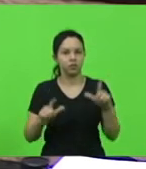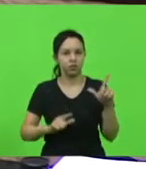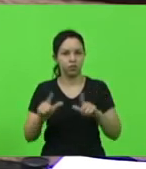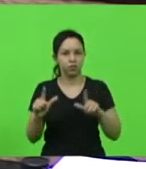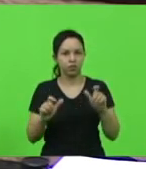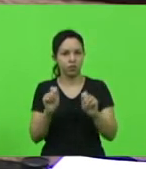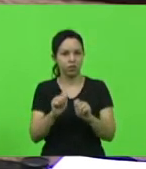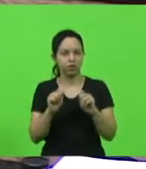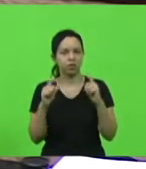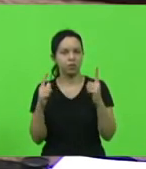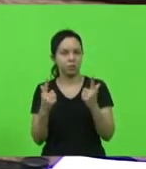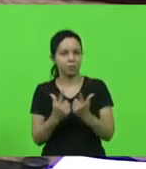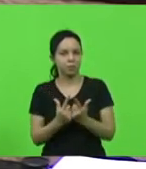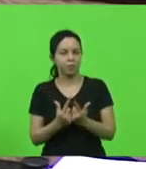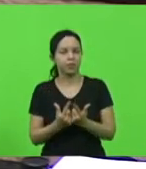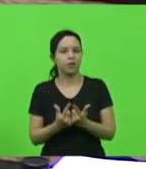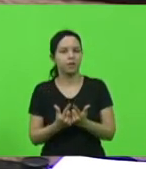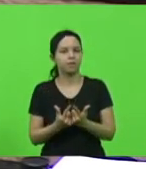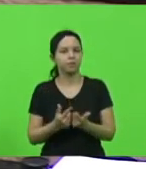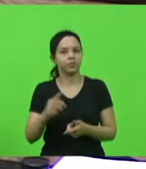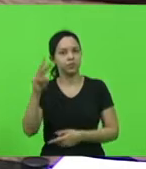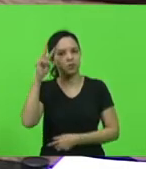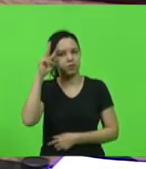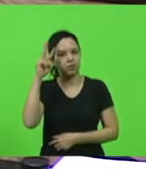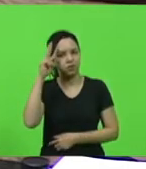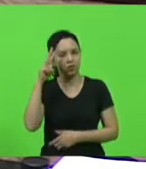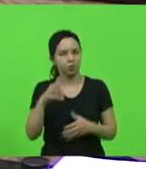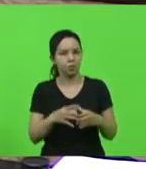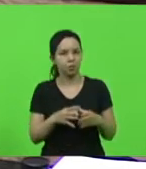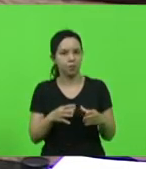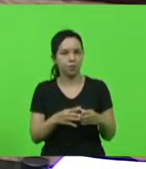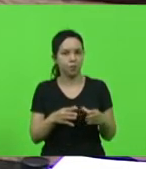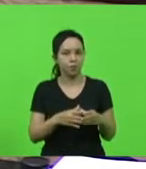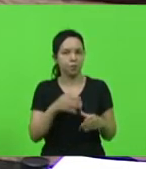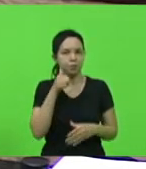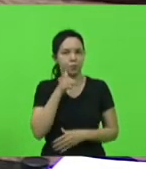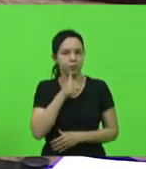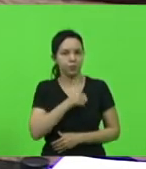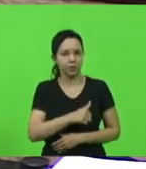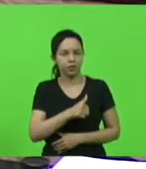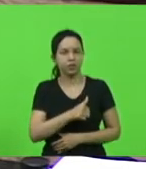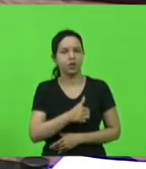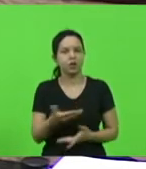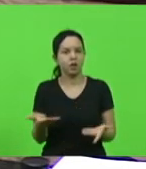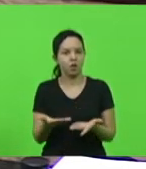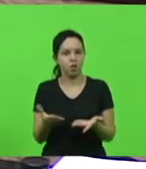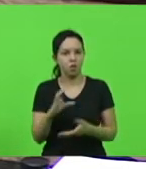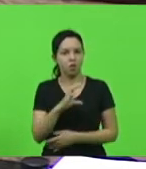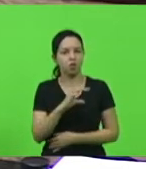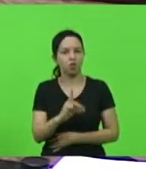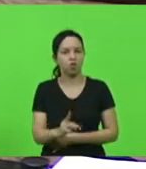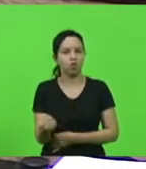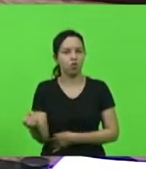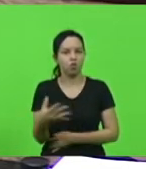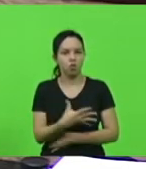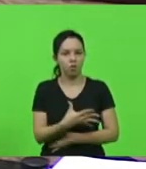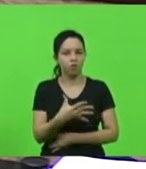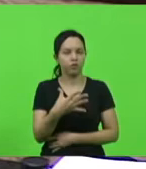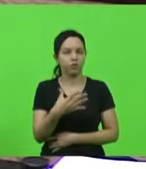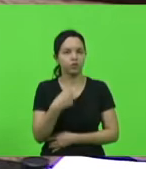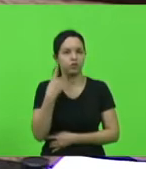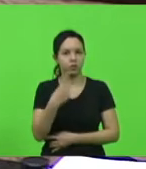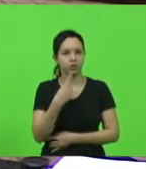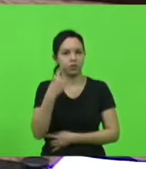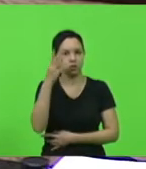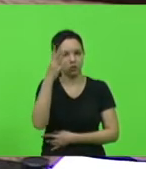Legislativa. Nesta terça-feira, a bancada feminina passa a ter uma nova coordenadora, e que é a deputada Luciane Carminati,